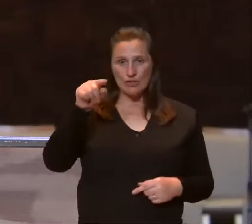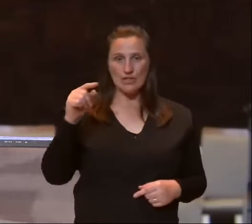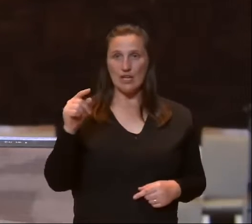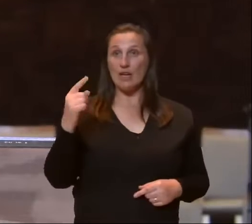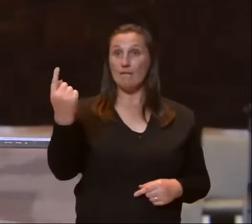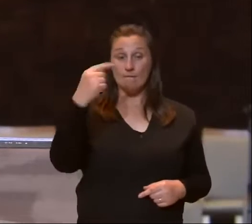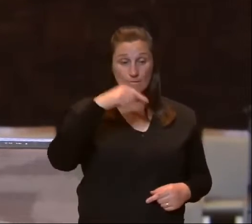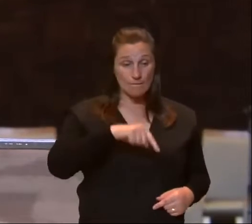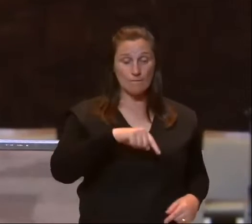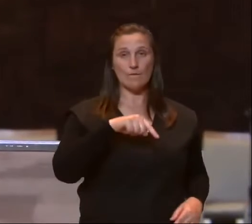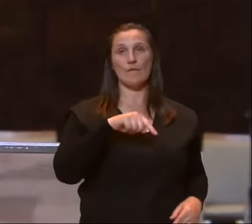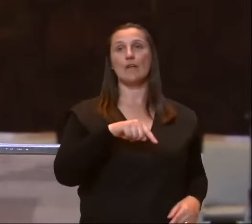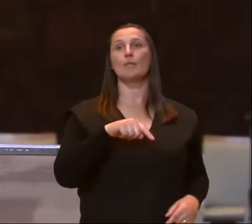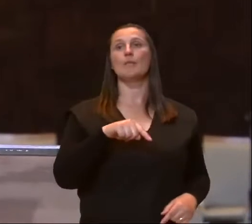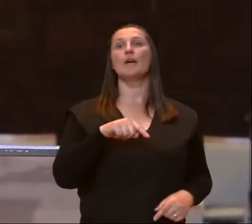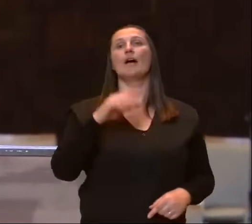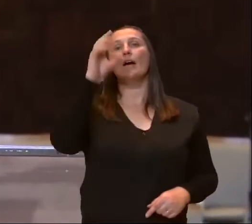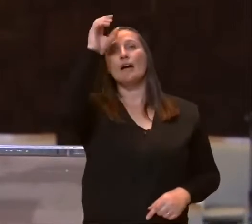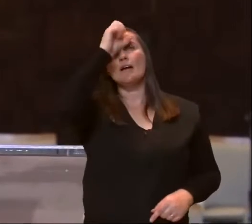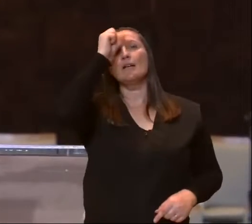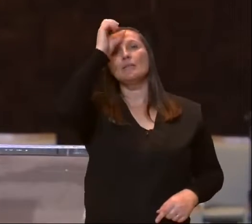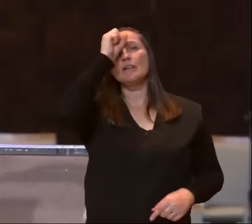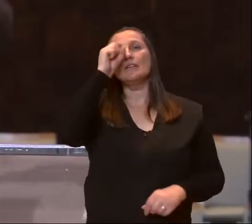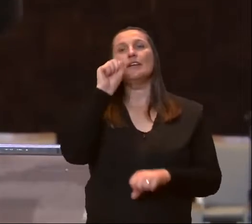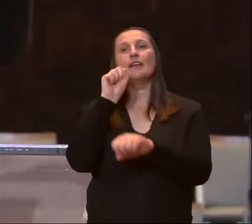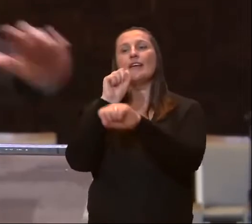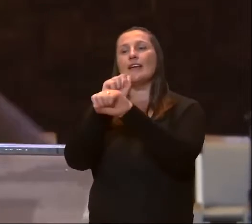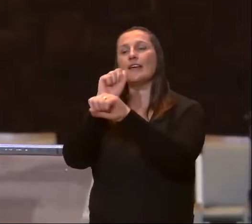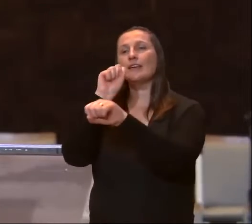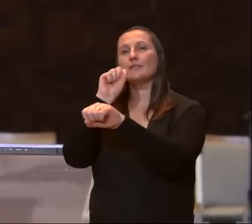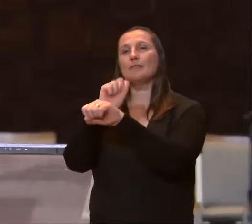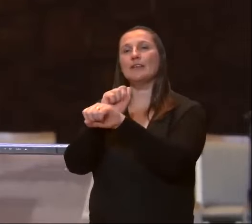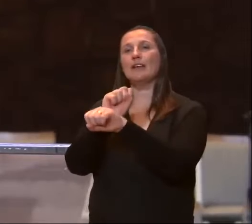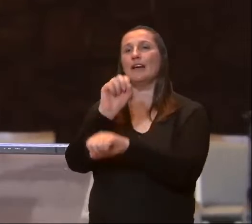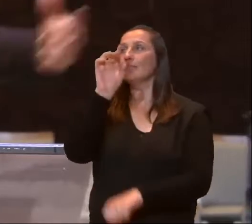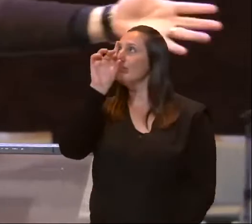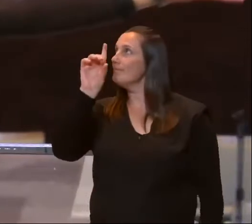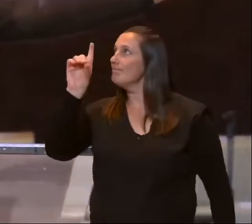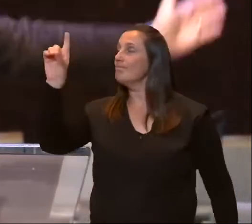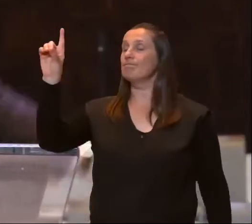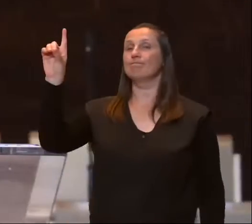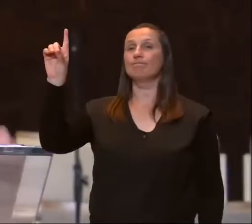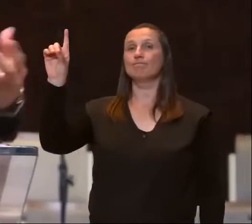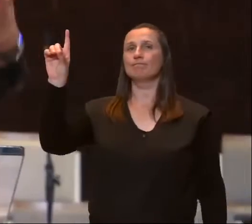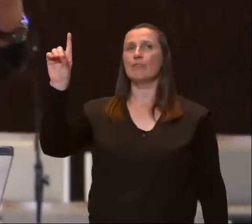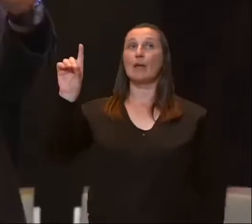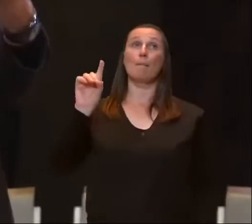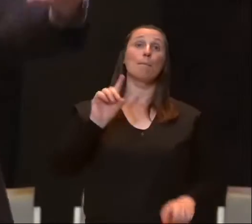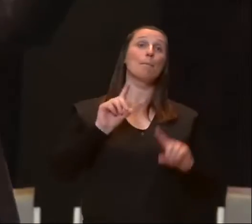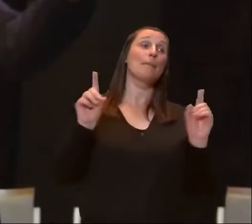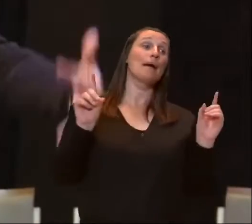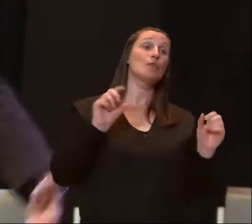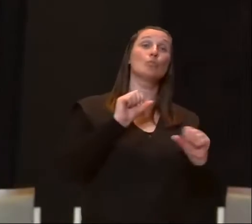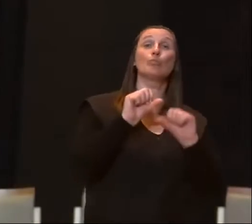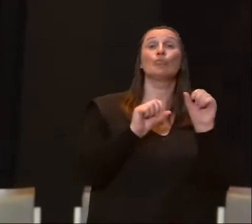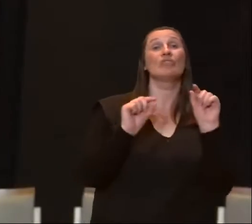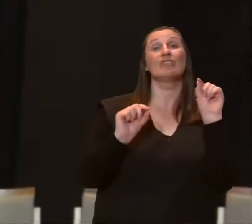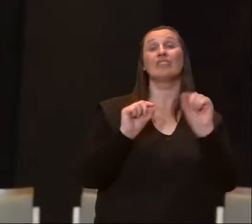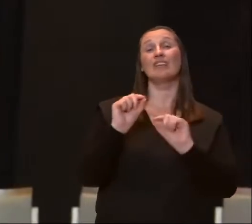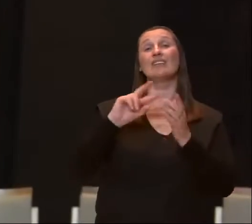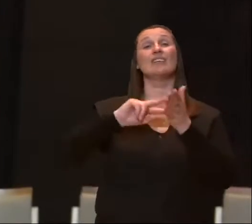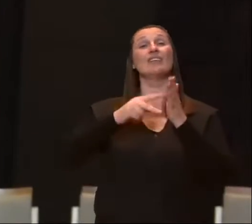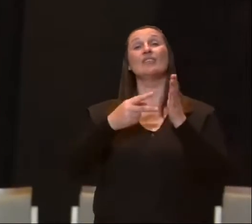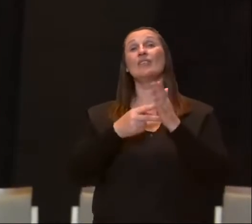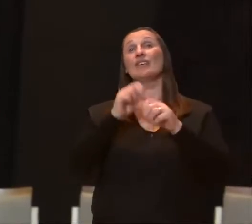esperar em Deus. Mas o que muda? Como é diferente? O que significa esperar em Deus?